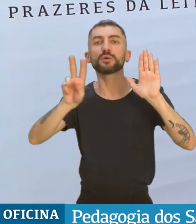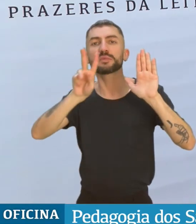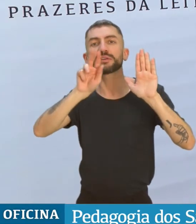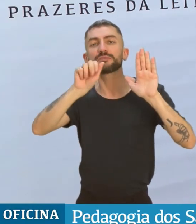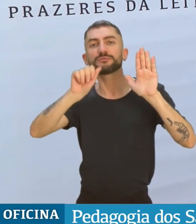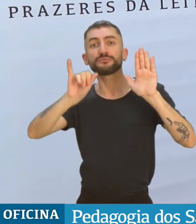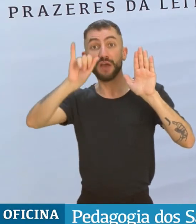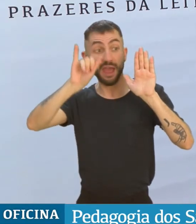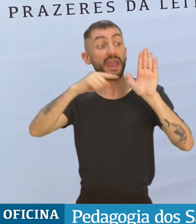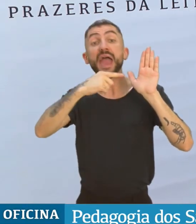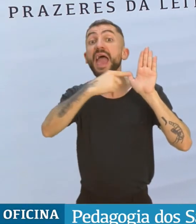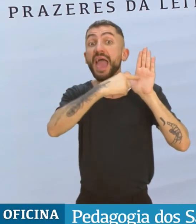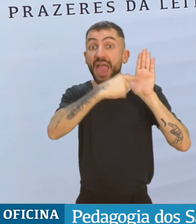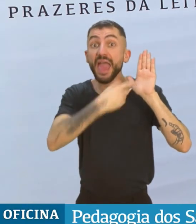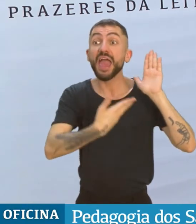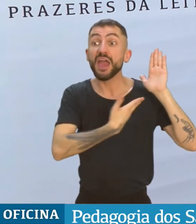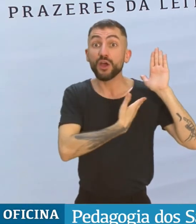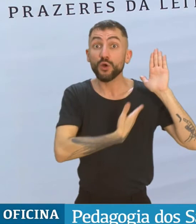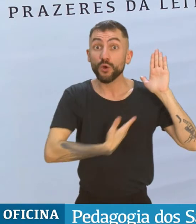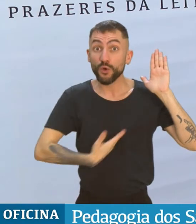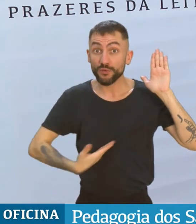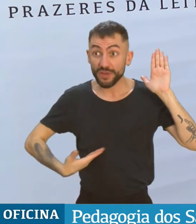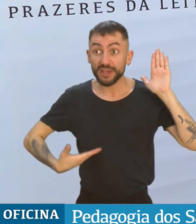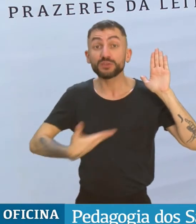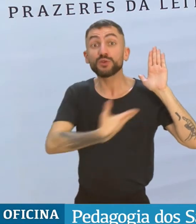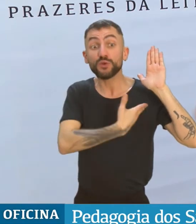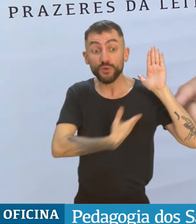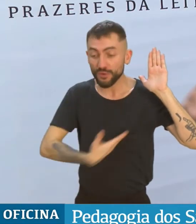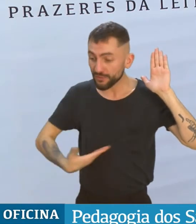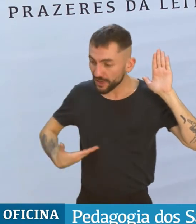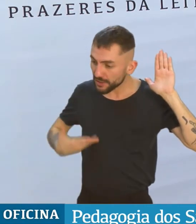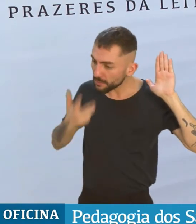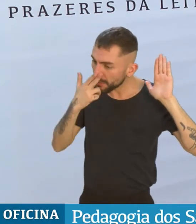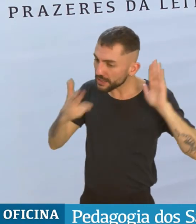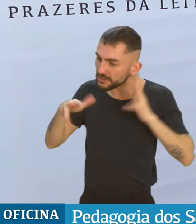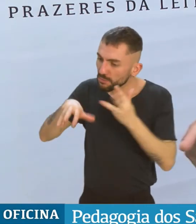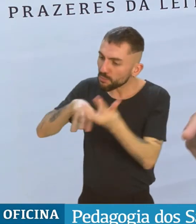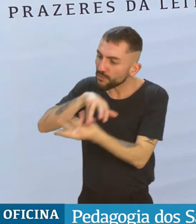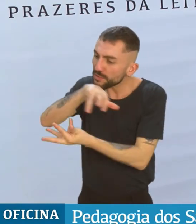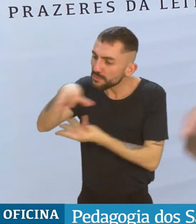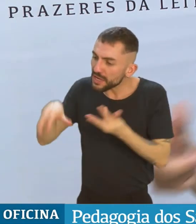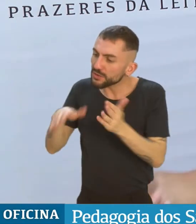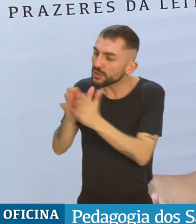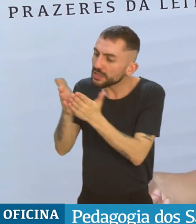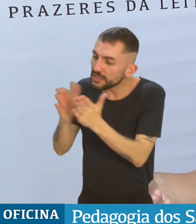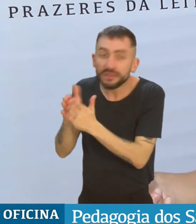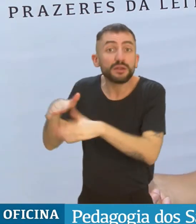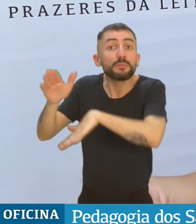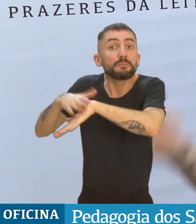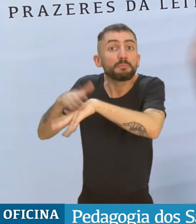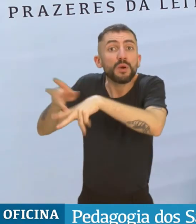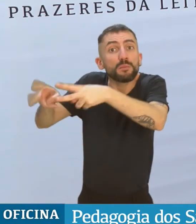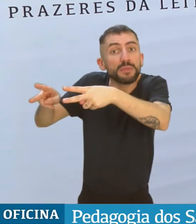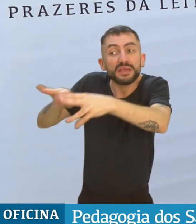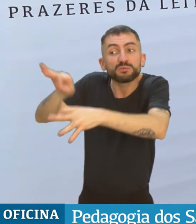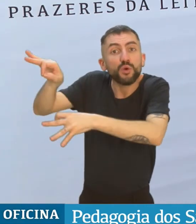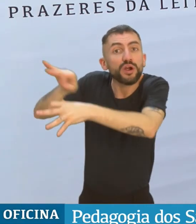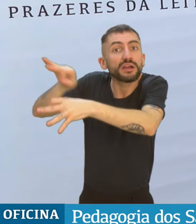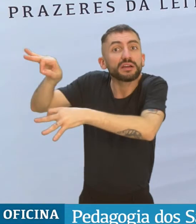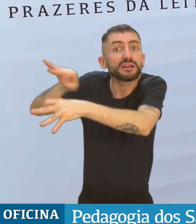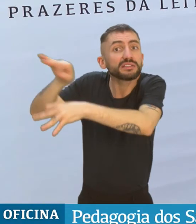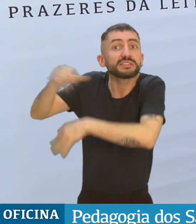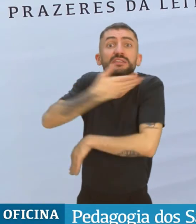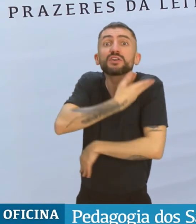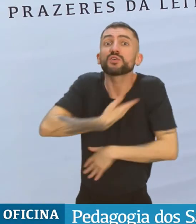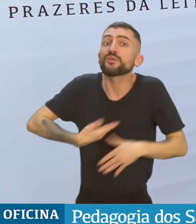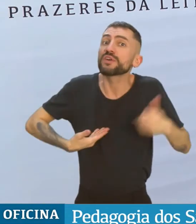próprio poder público ficando numa situação chata de vendo esse movimento literário e cultural se organizando e ele não